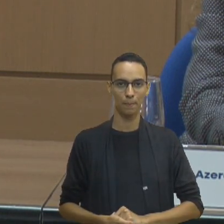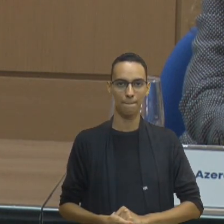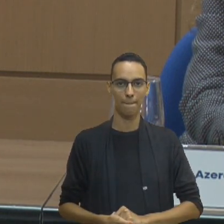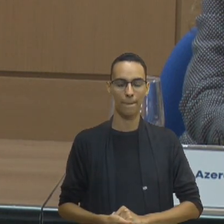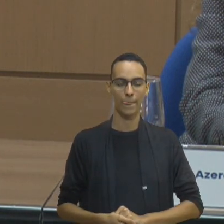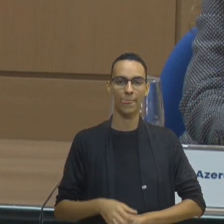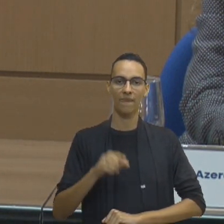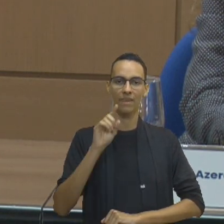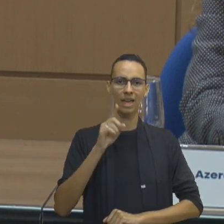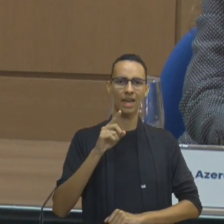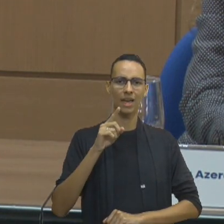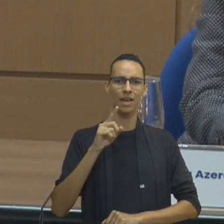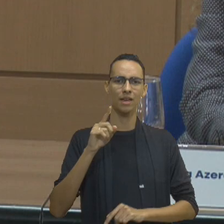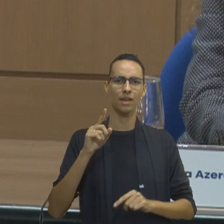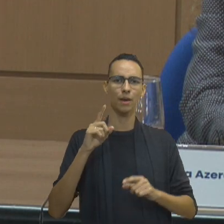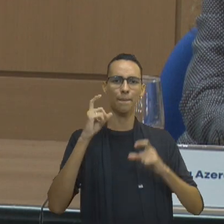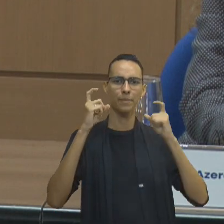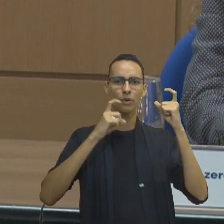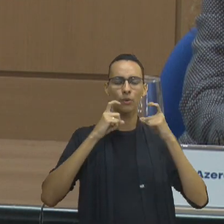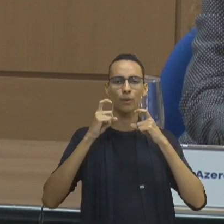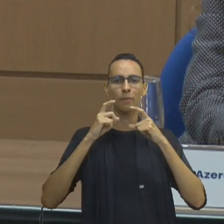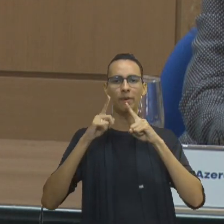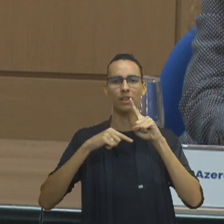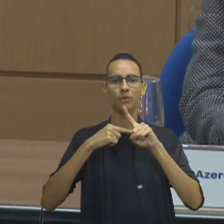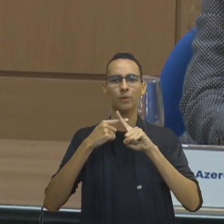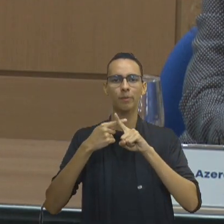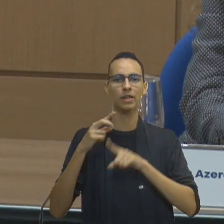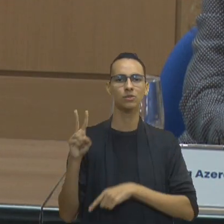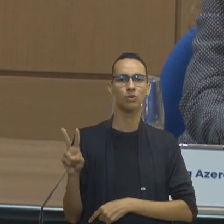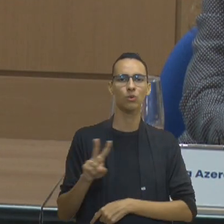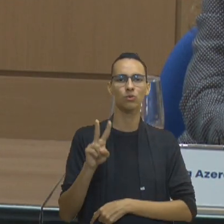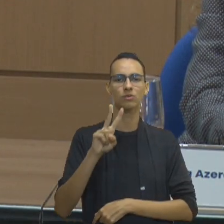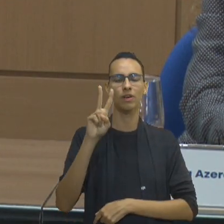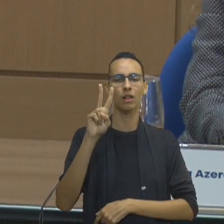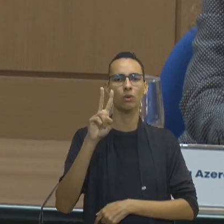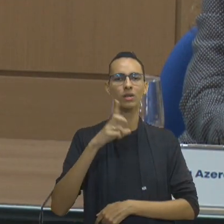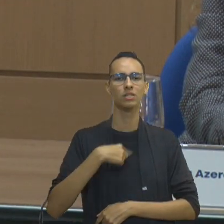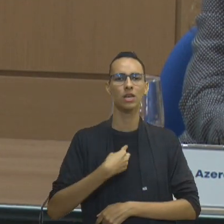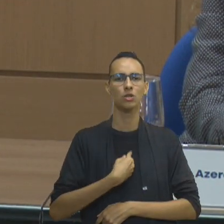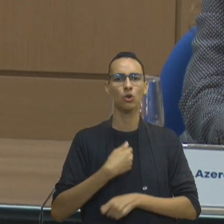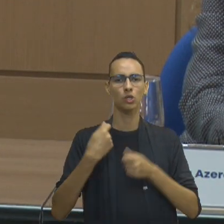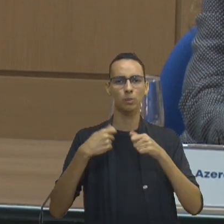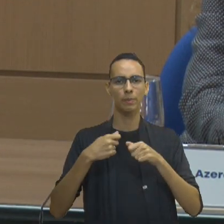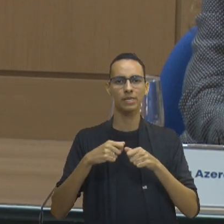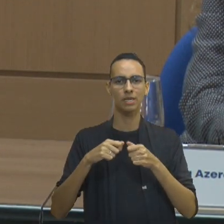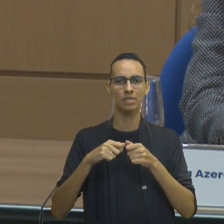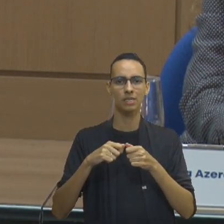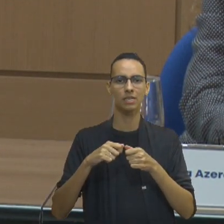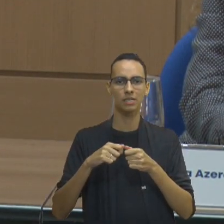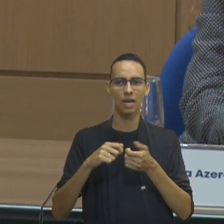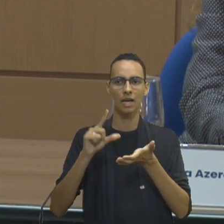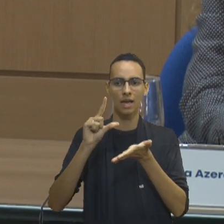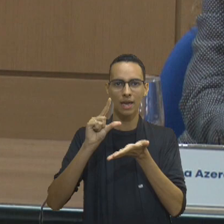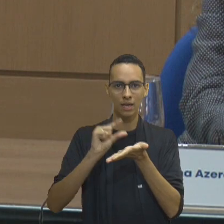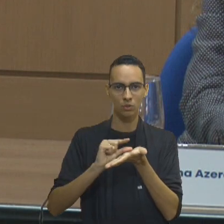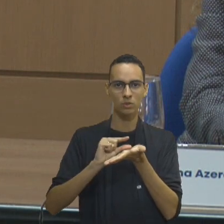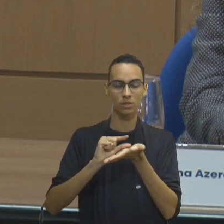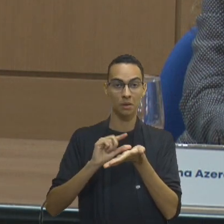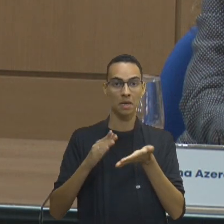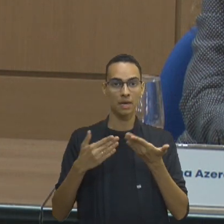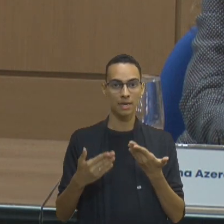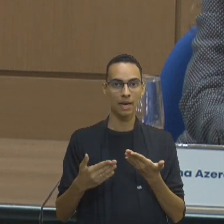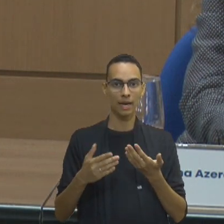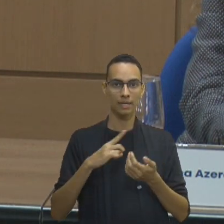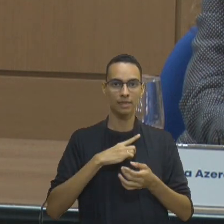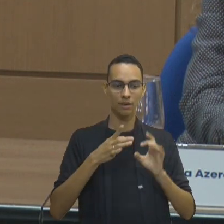foi preocupado muito mais com os valores que precisavam ser reduzidos. E aí deu a liberdade aos gestores de